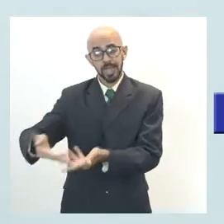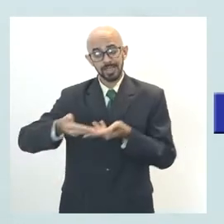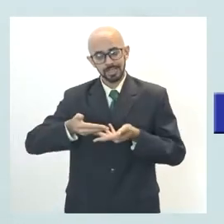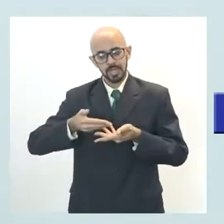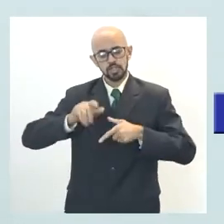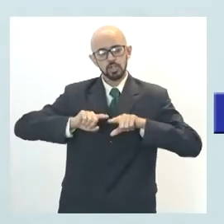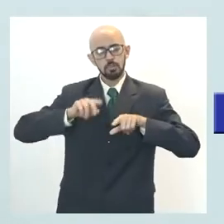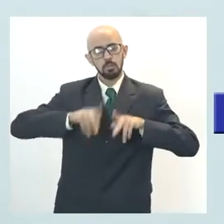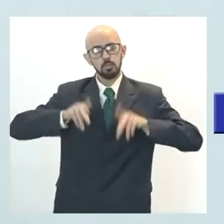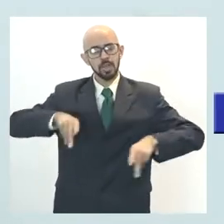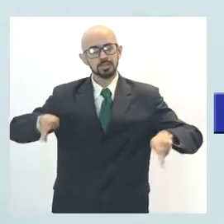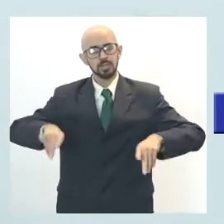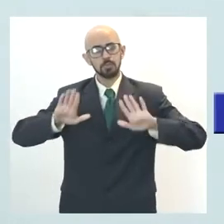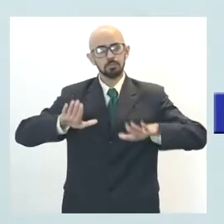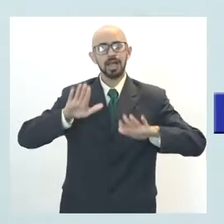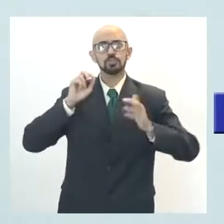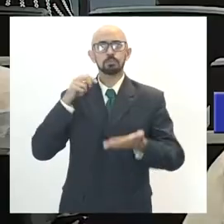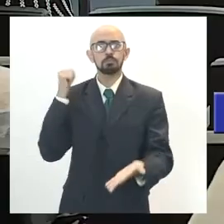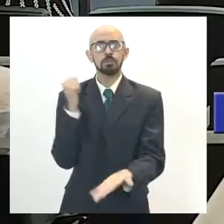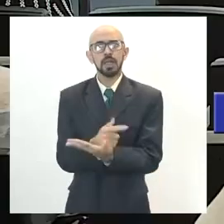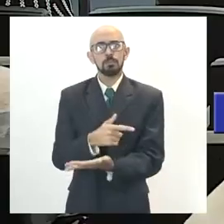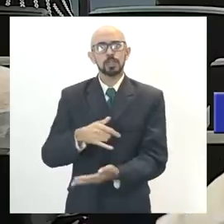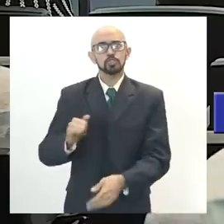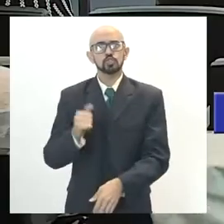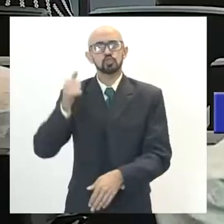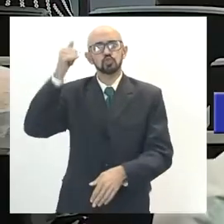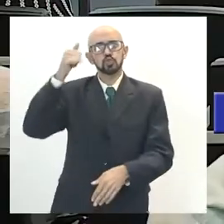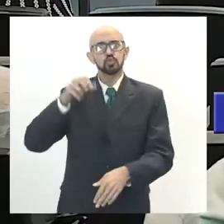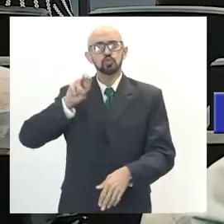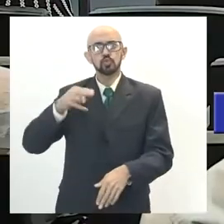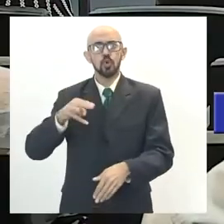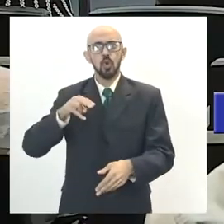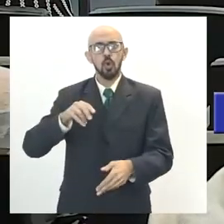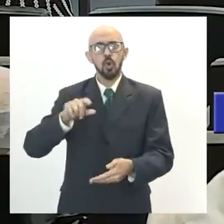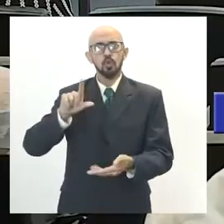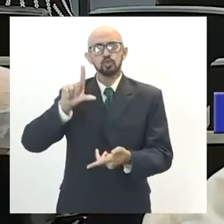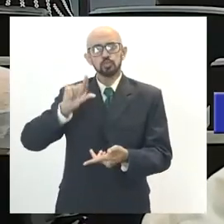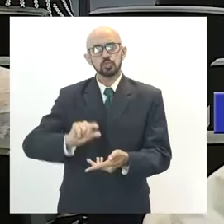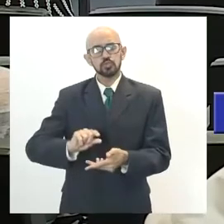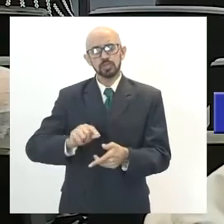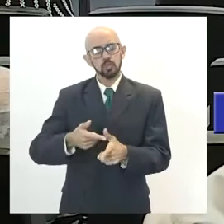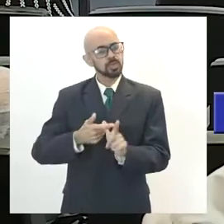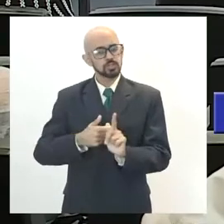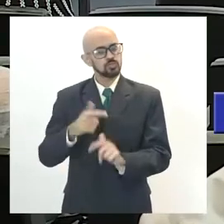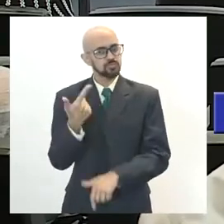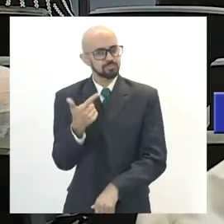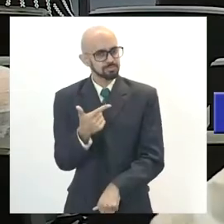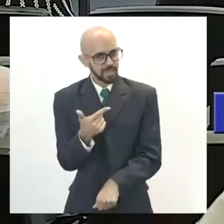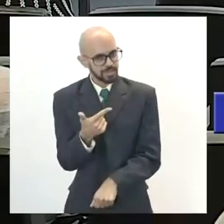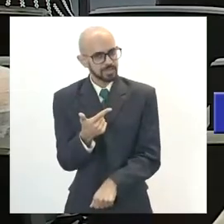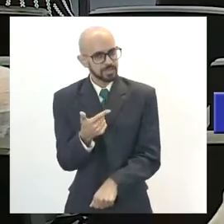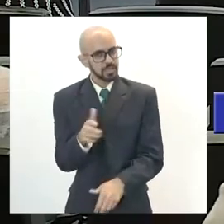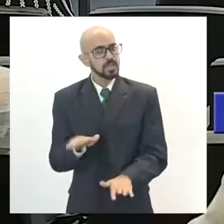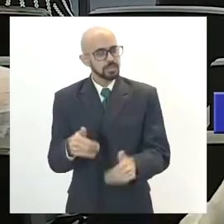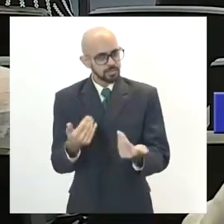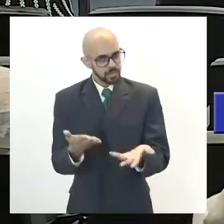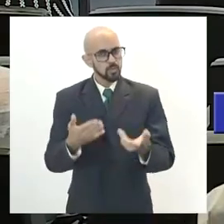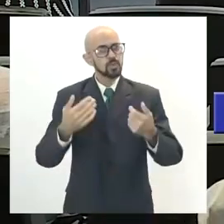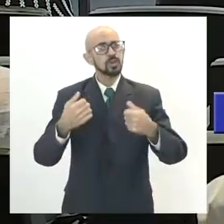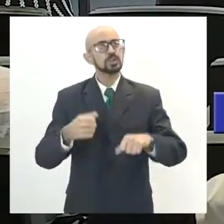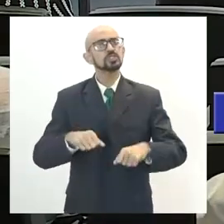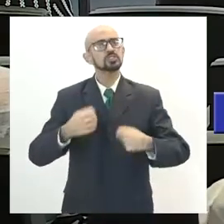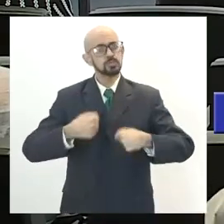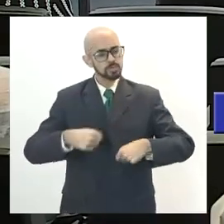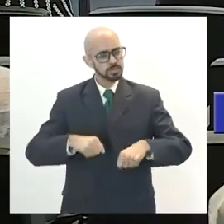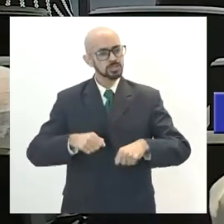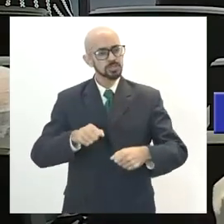Congelou o pagamento de juros e amortização da dívida e é isso que a gente precisa enfrentar de fato e não reduzir os direitos da classe